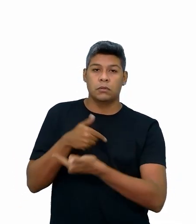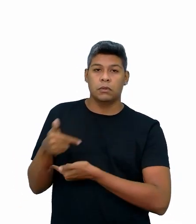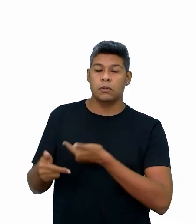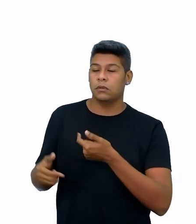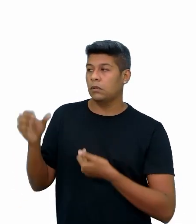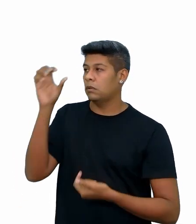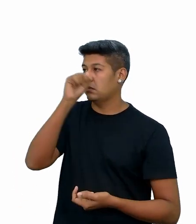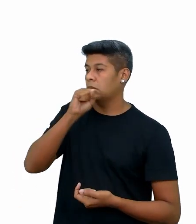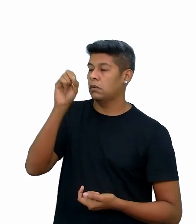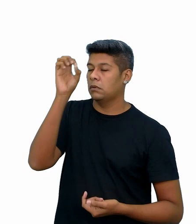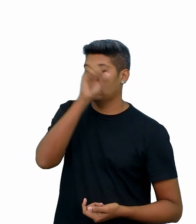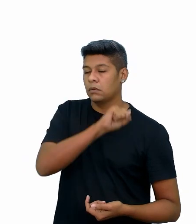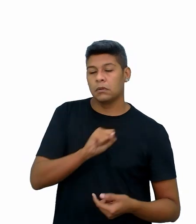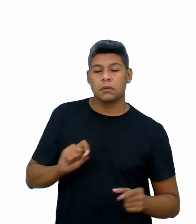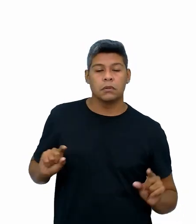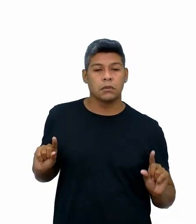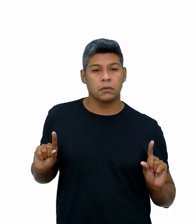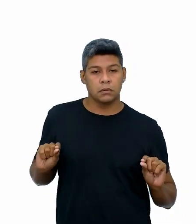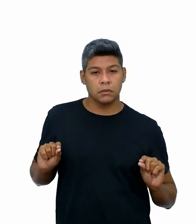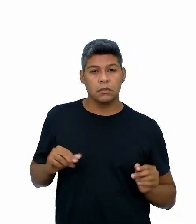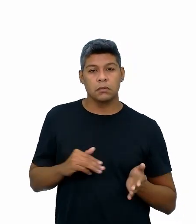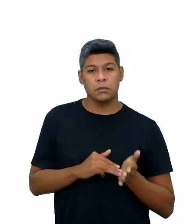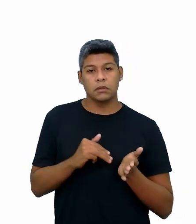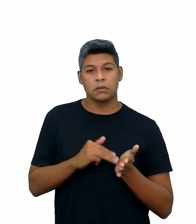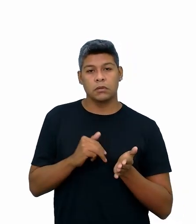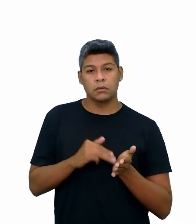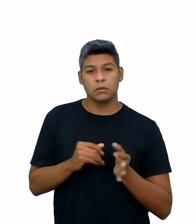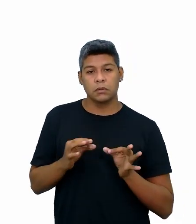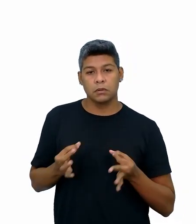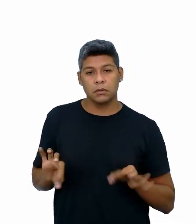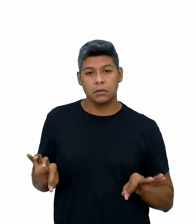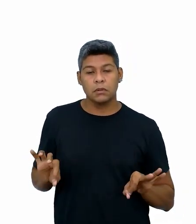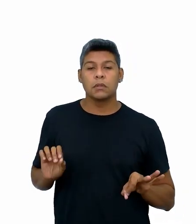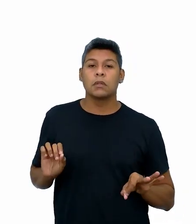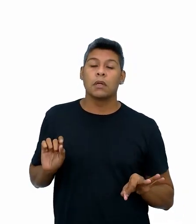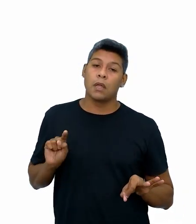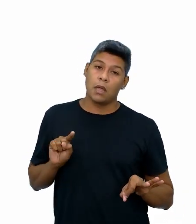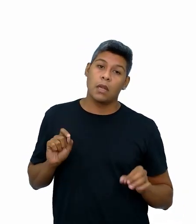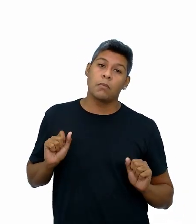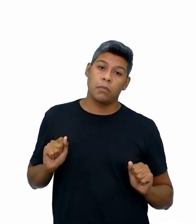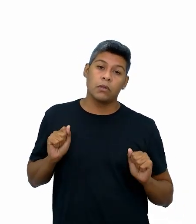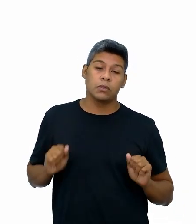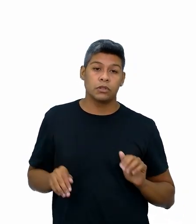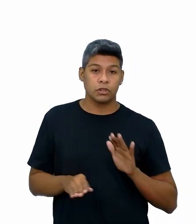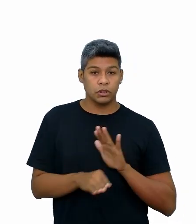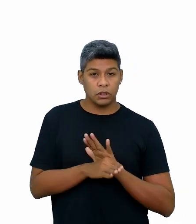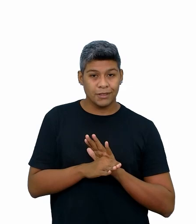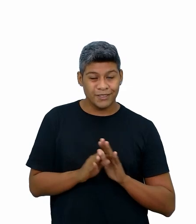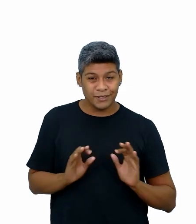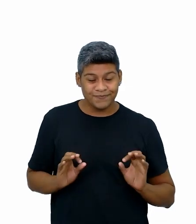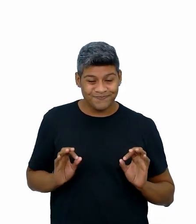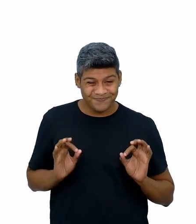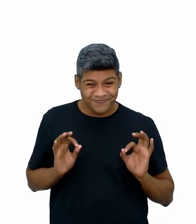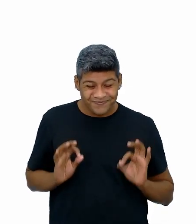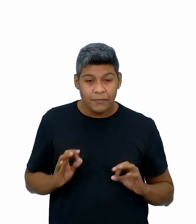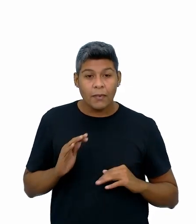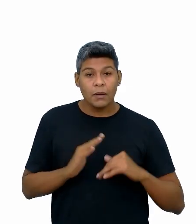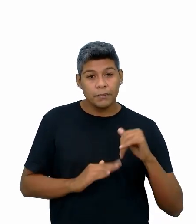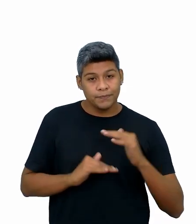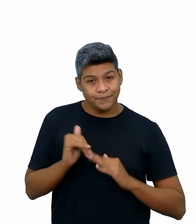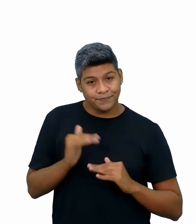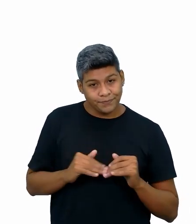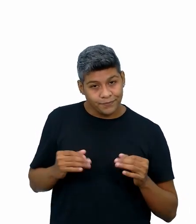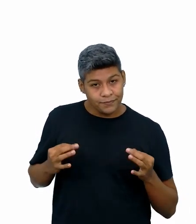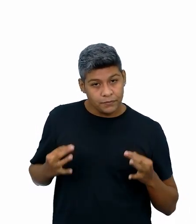aprendizagem, trazendo as metodologias ativas para que ele possa chegar à essência da habilidade essencial